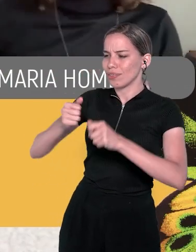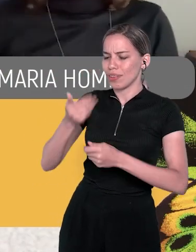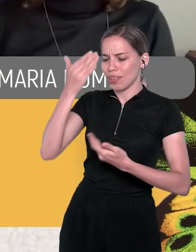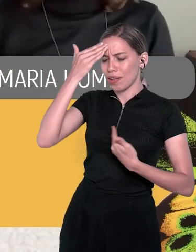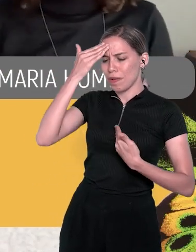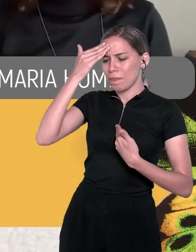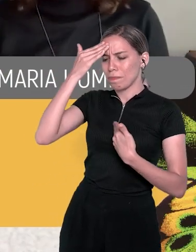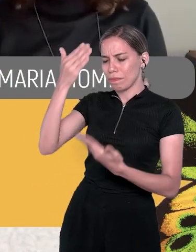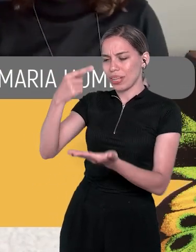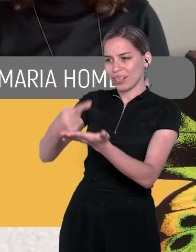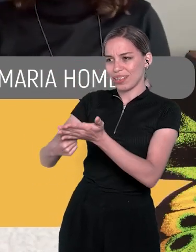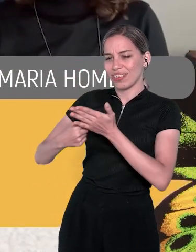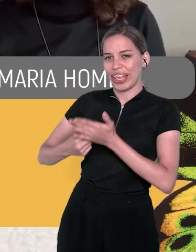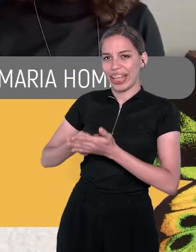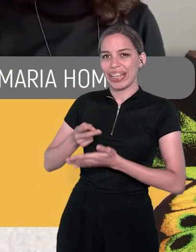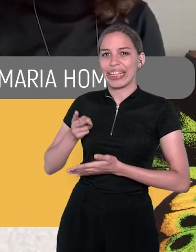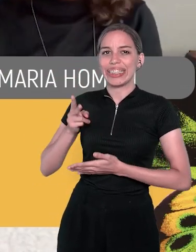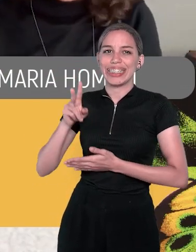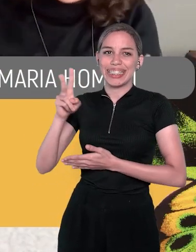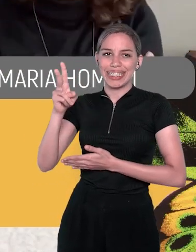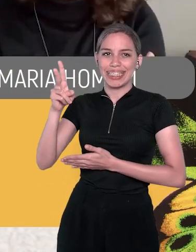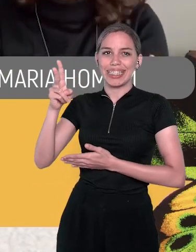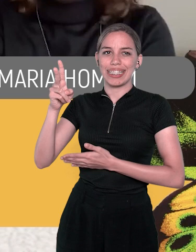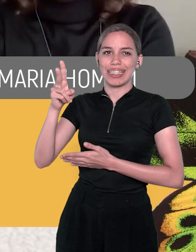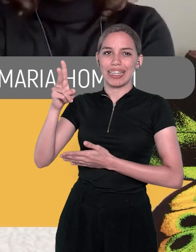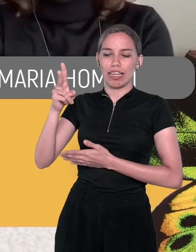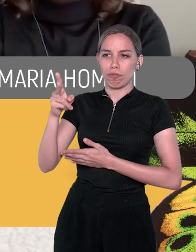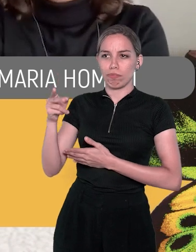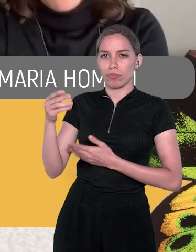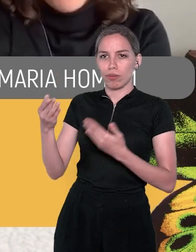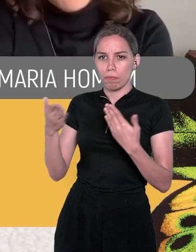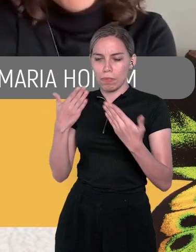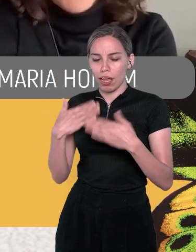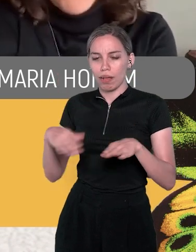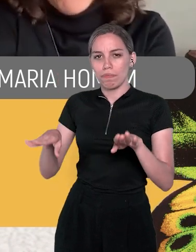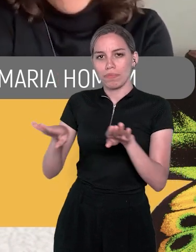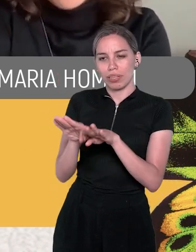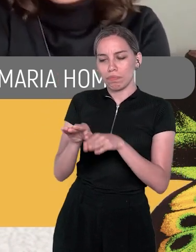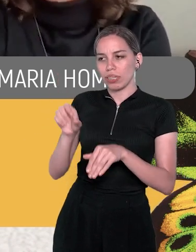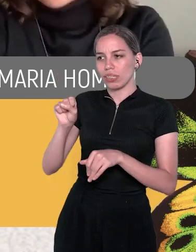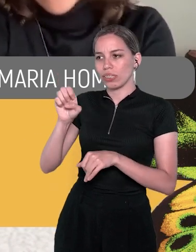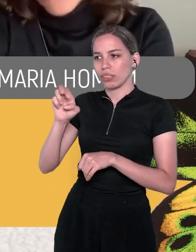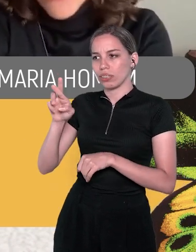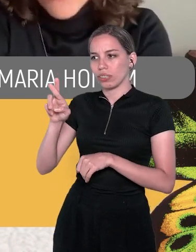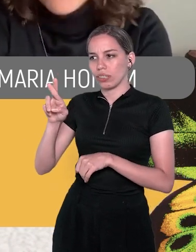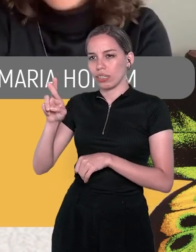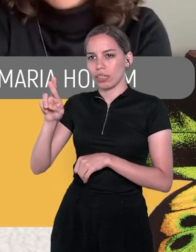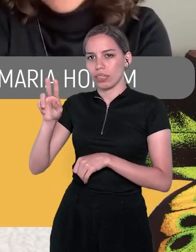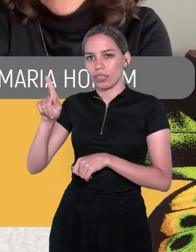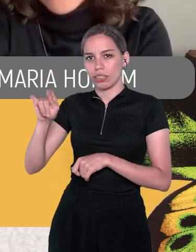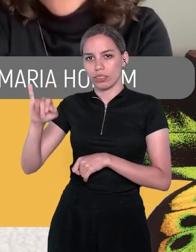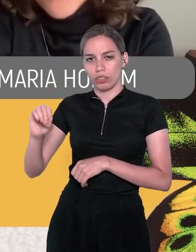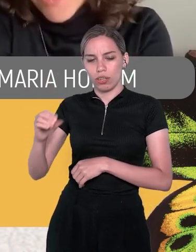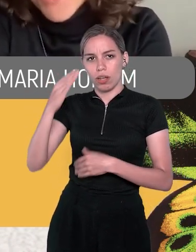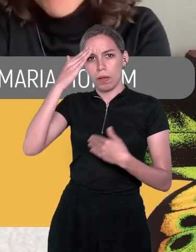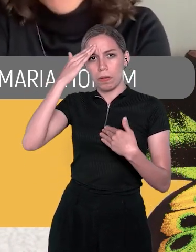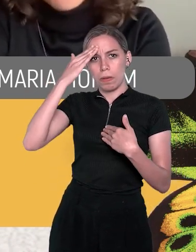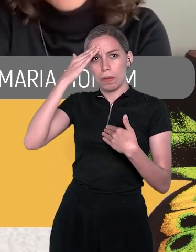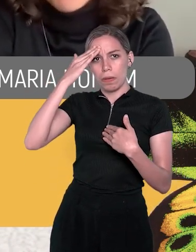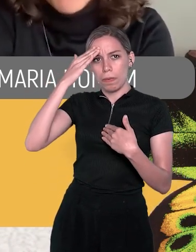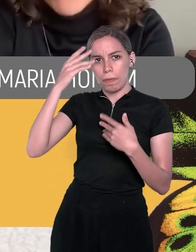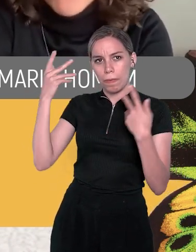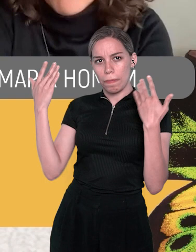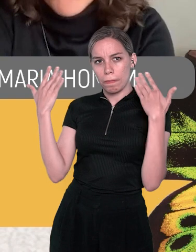mundo. Obrigada pelo convite, Afonso. A psicanalista e escritora Maria Homem é uma mulher branca de cabelos castanhos na altura